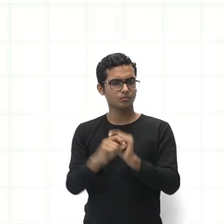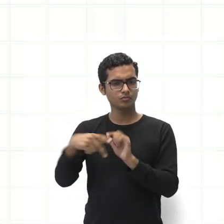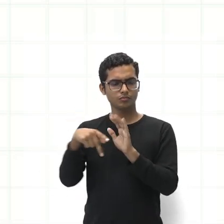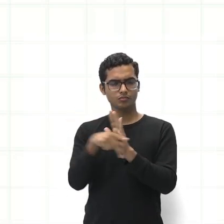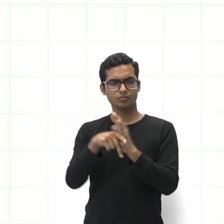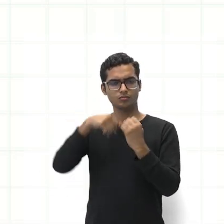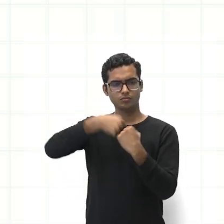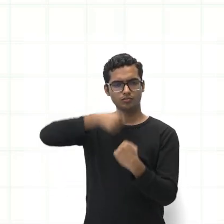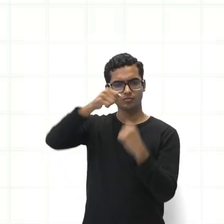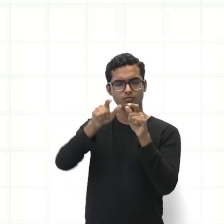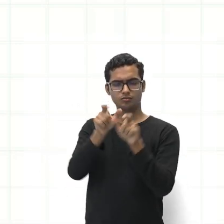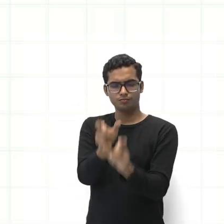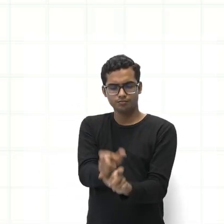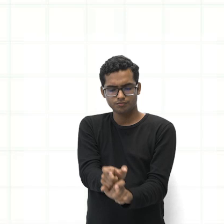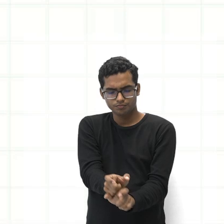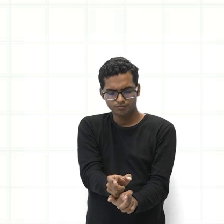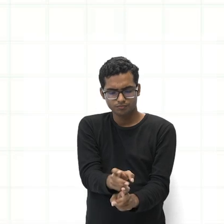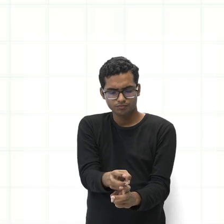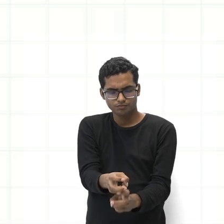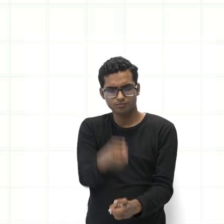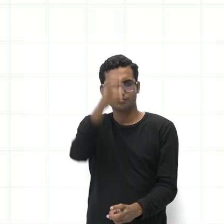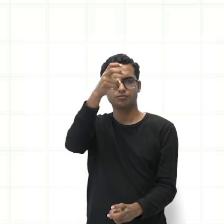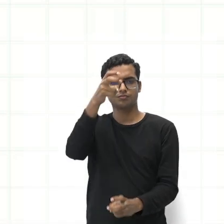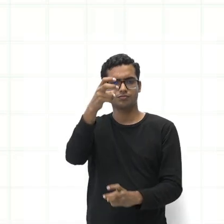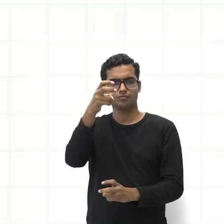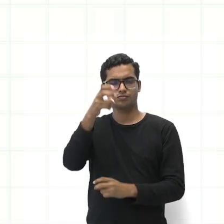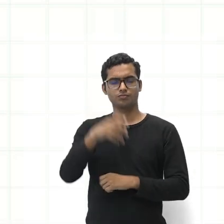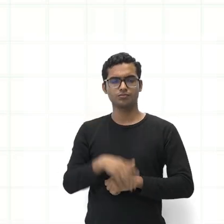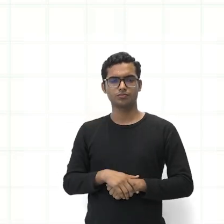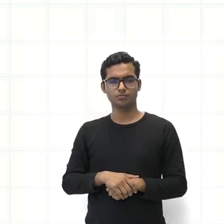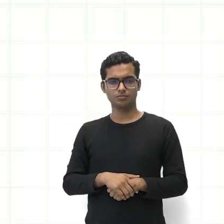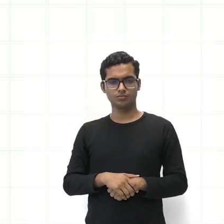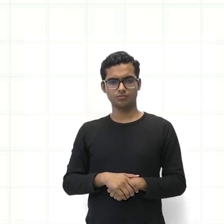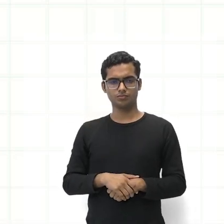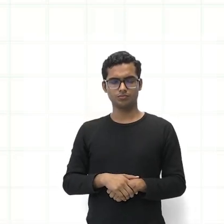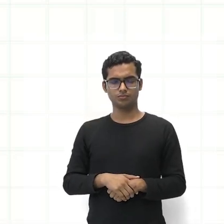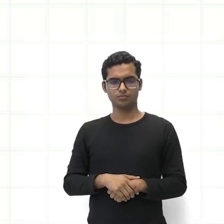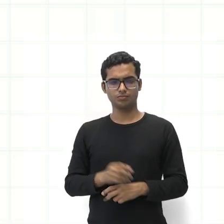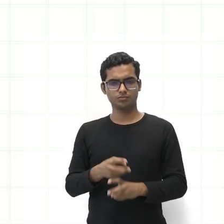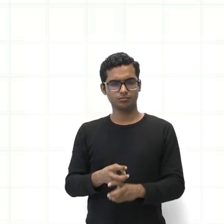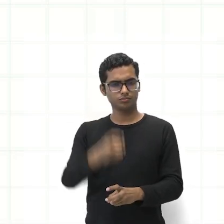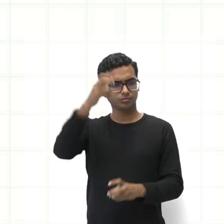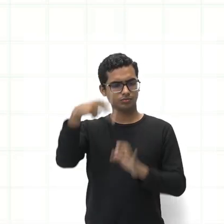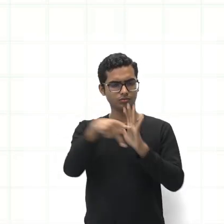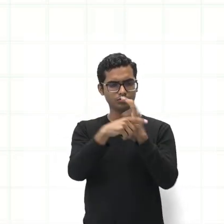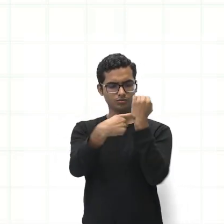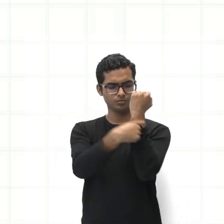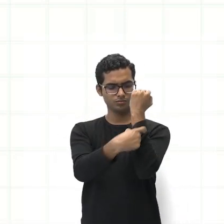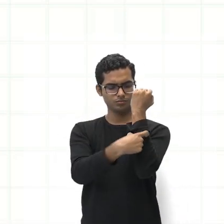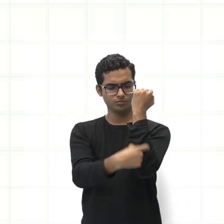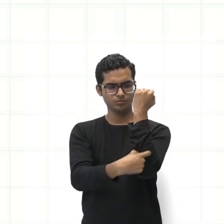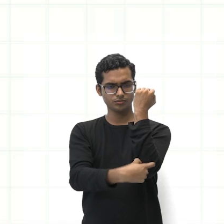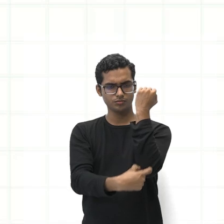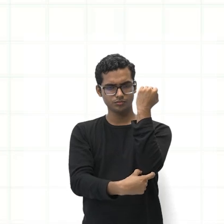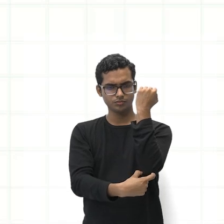nossa medula espinal, que está passando aqui por entre, né, as nossas